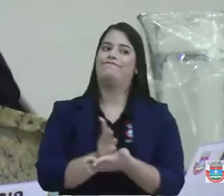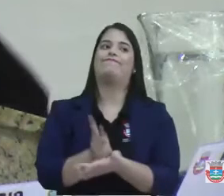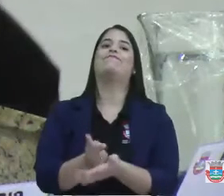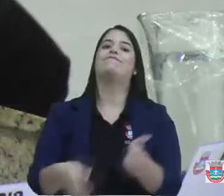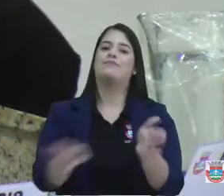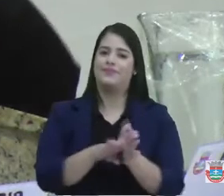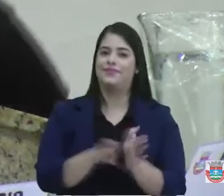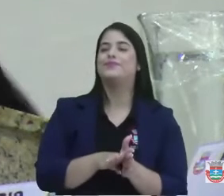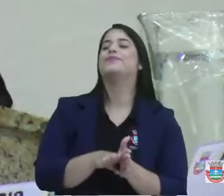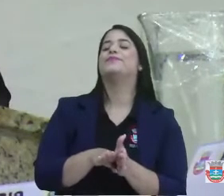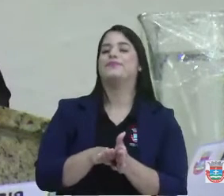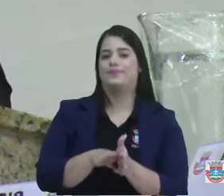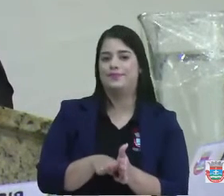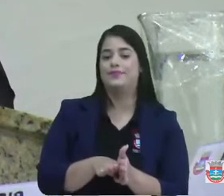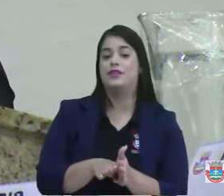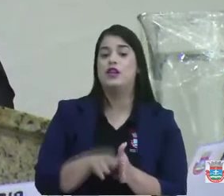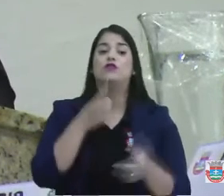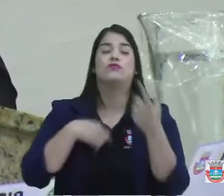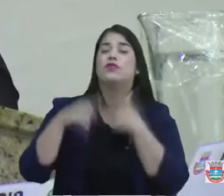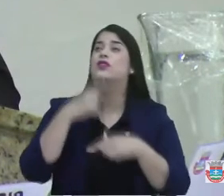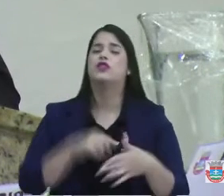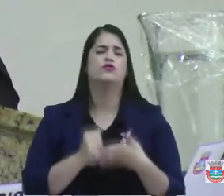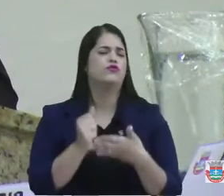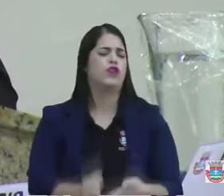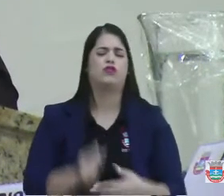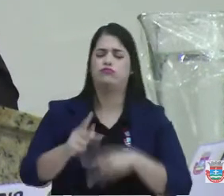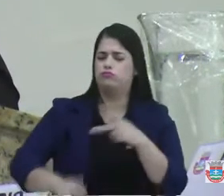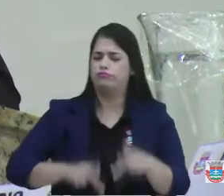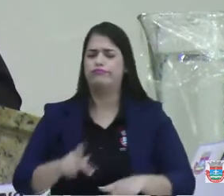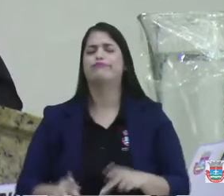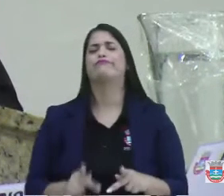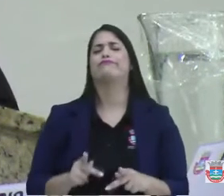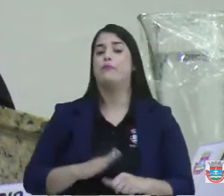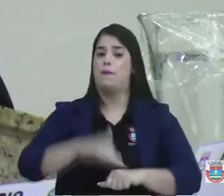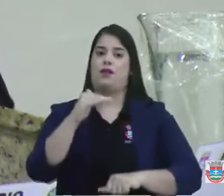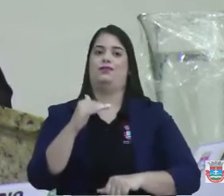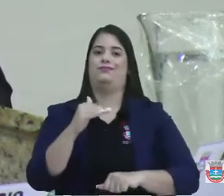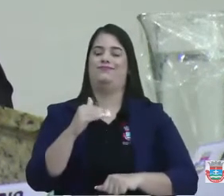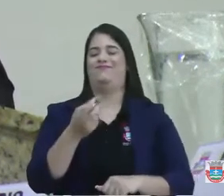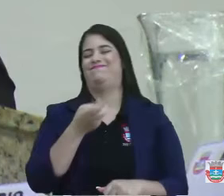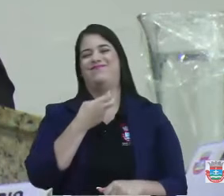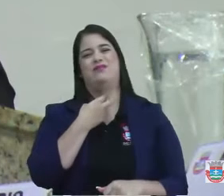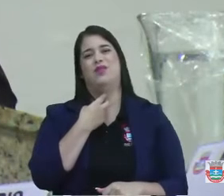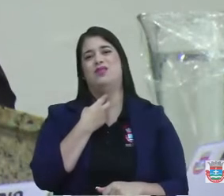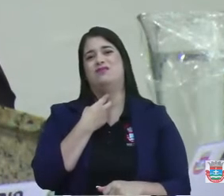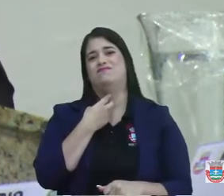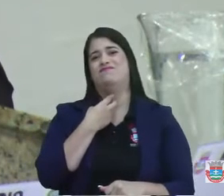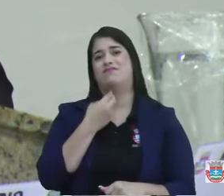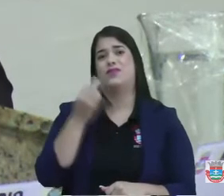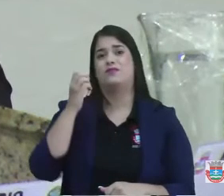que quantos a gente tem vontade de ajudar muito mais nossa população mas não podemos